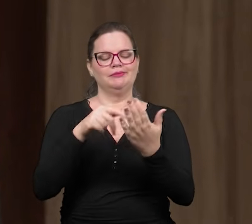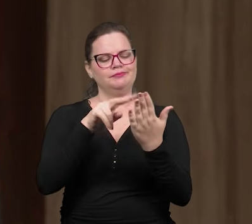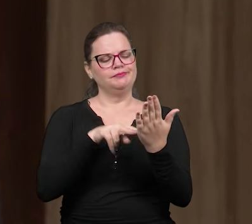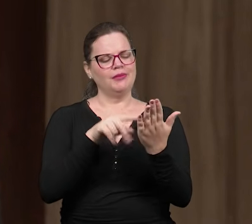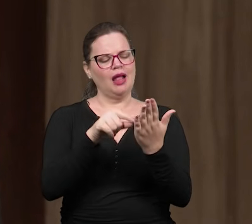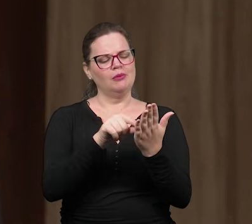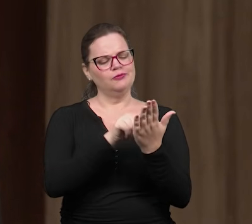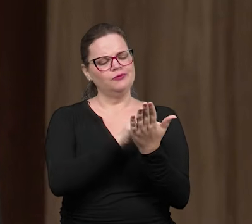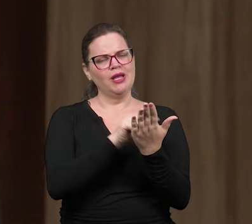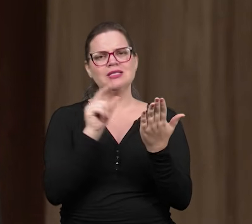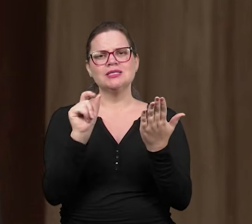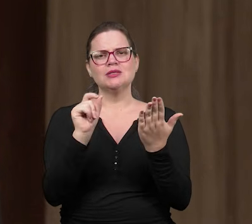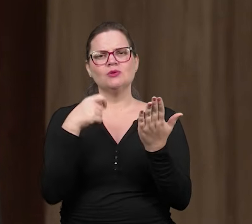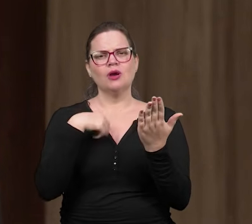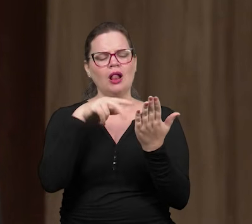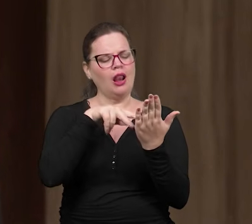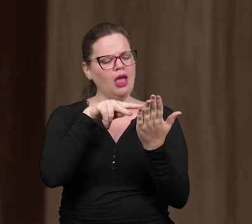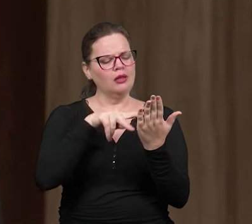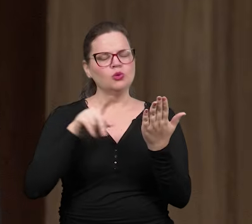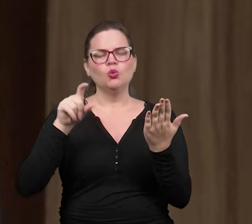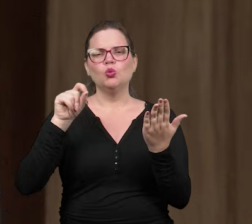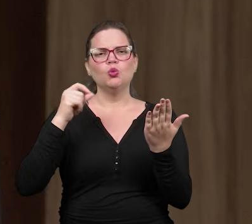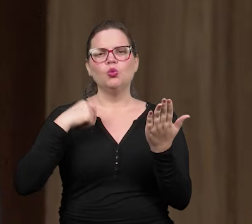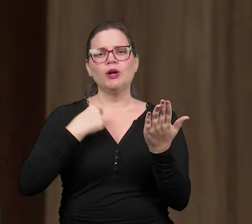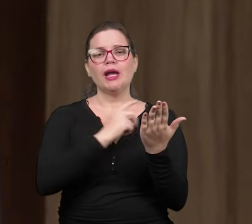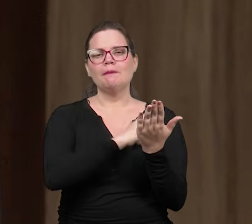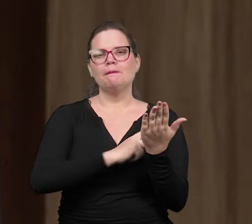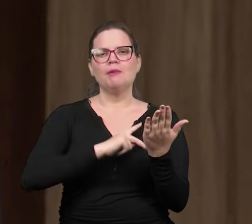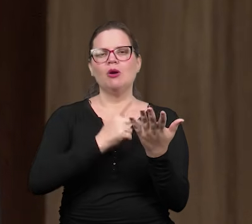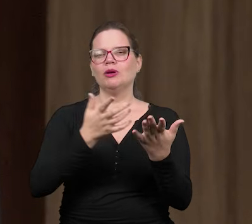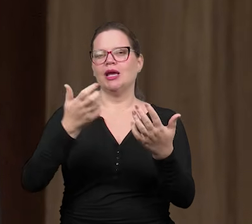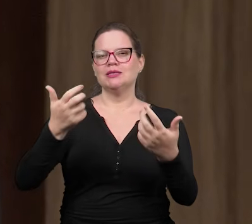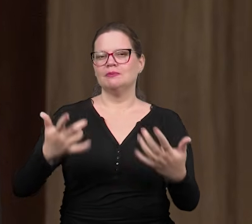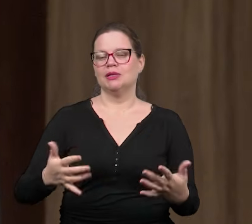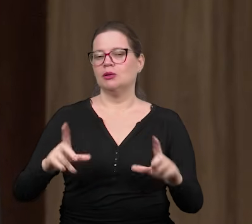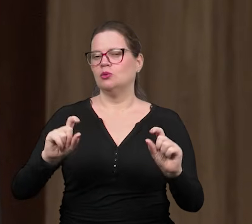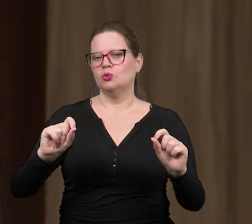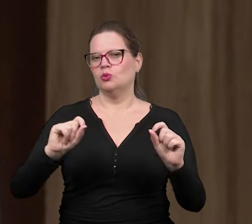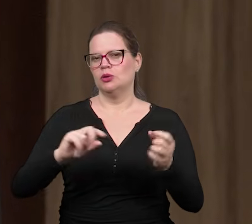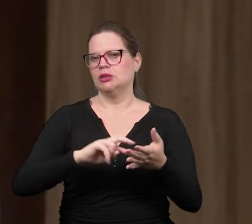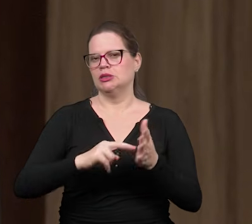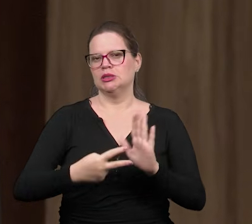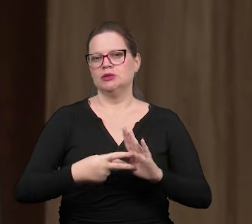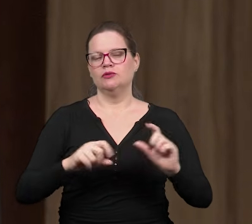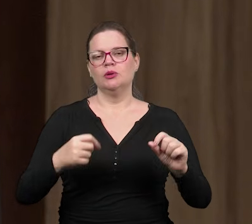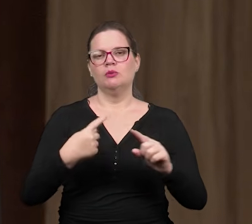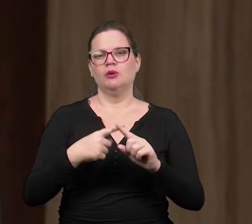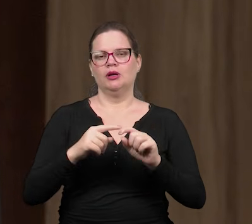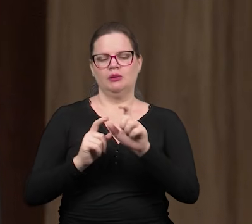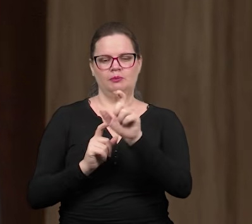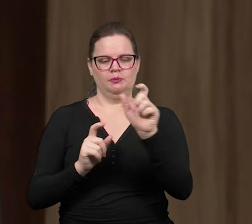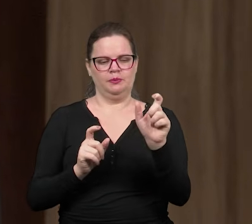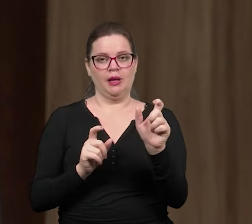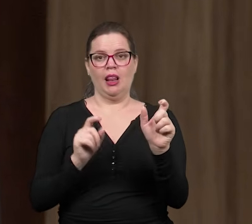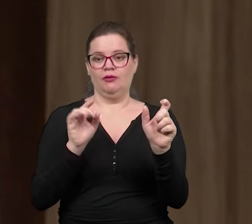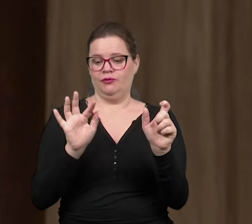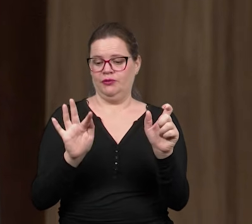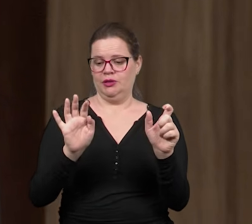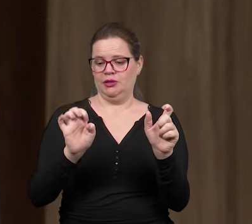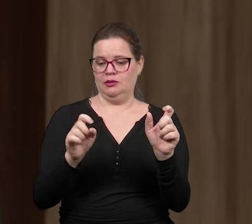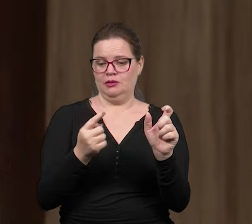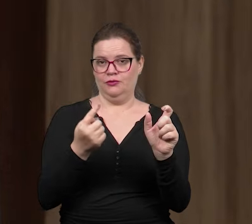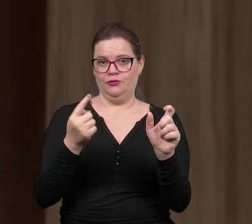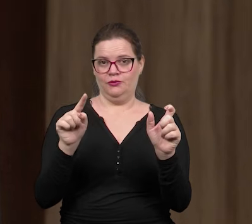entender melhor o que realmente o apóstolo estava querendo dizer com a fé não fingida.